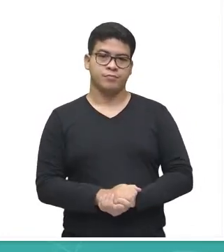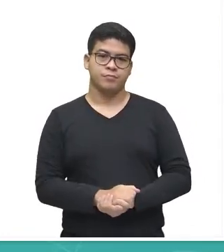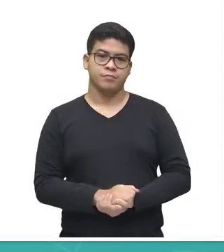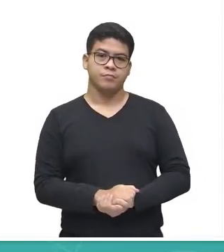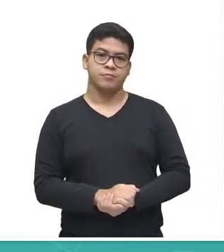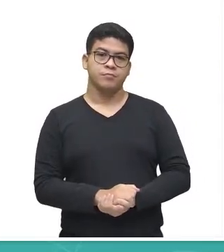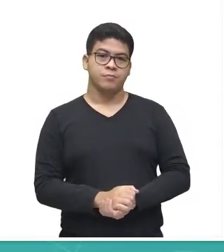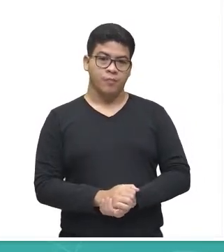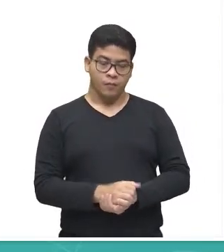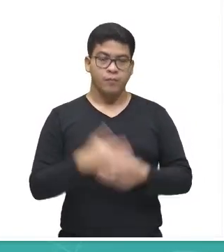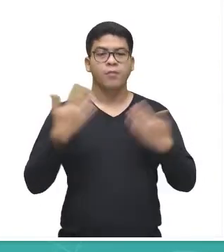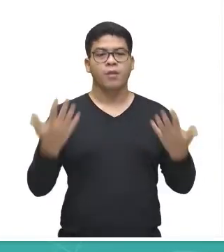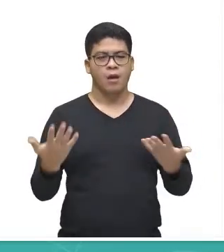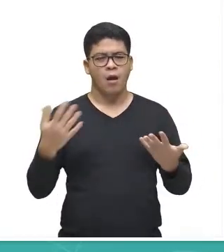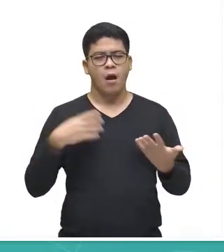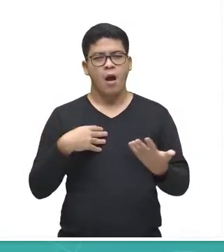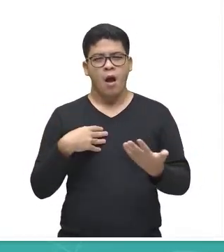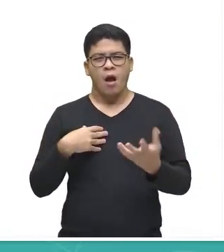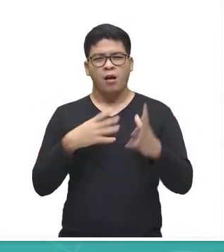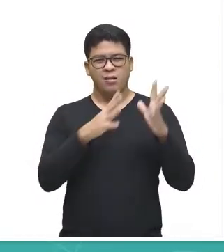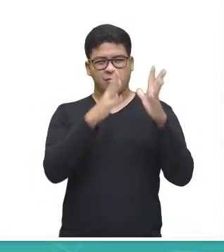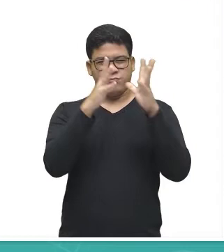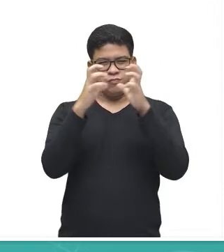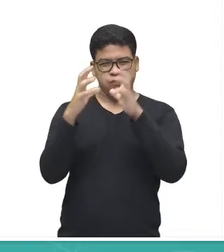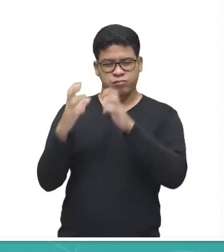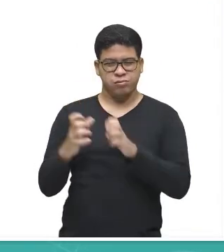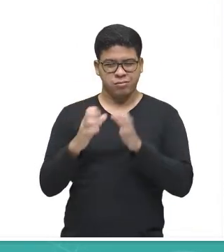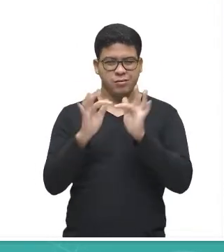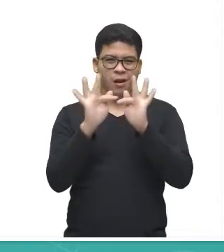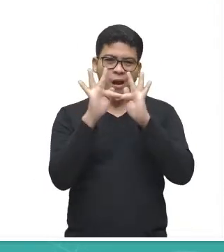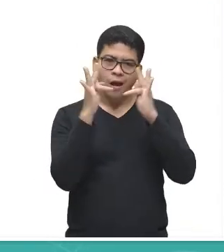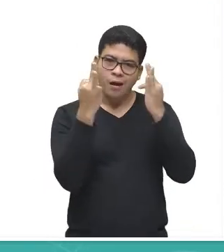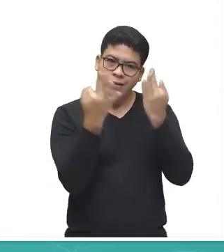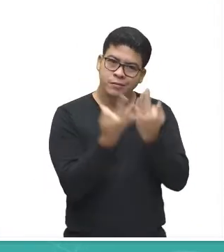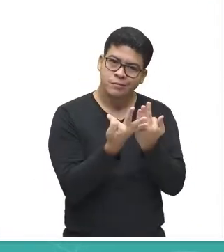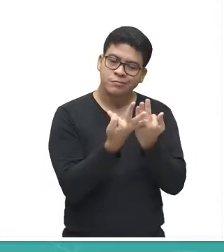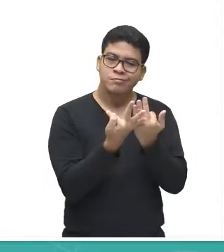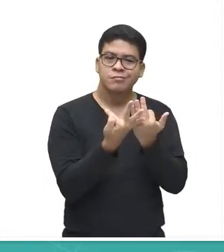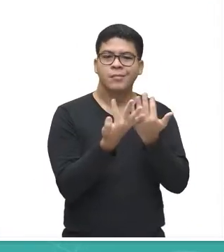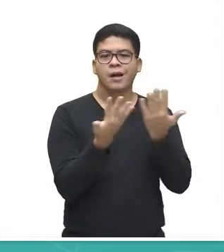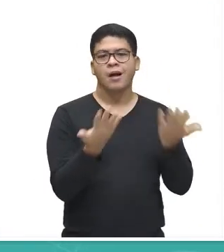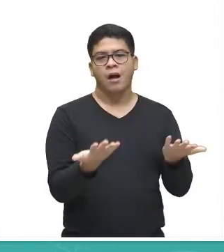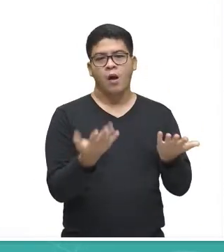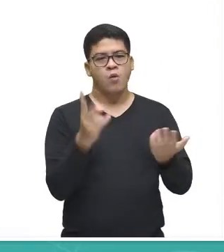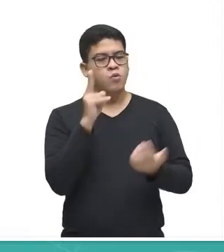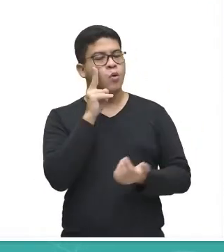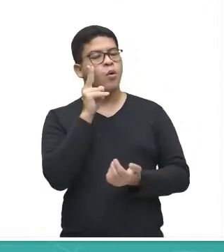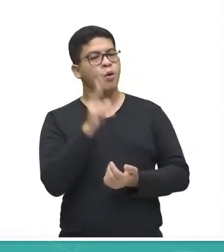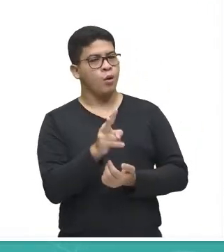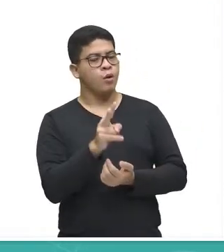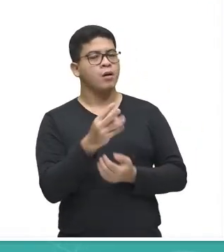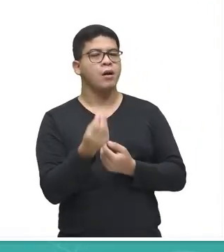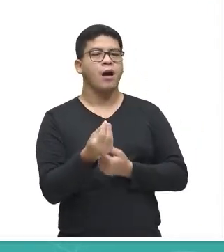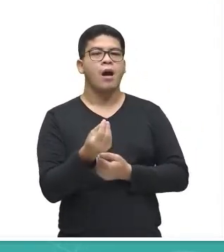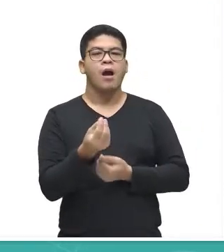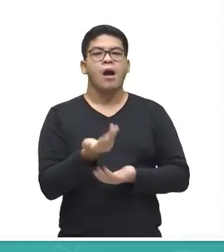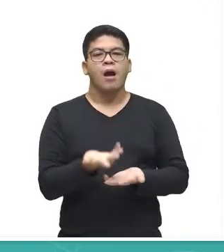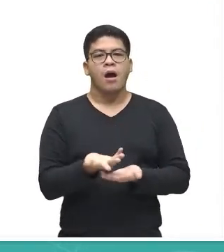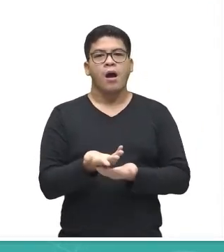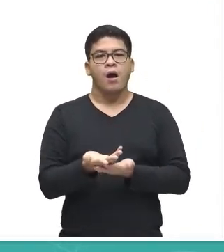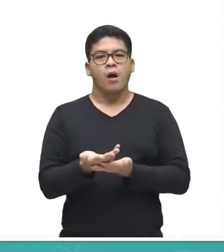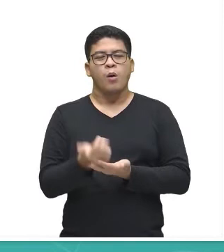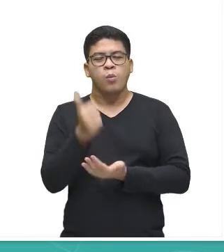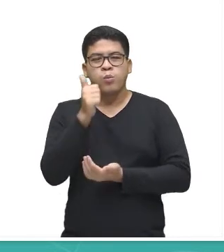Os conflitos familiares são mudanças, como vocês observem essa imagem que caracteriza